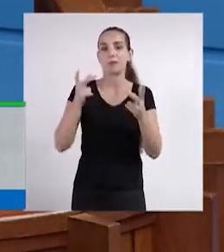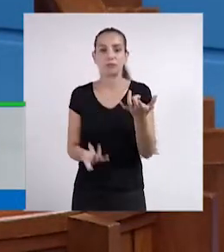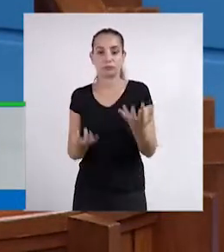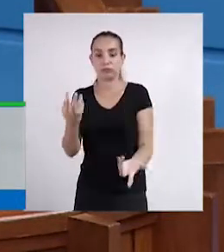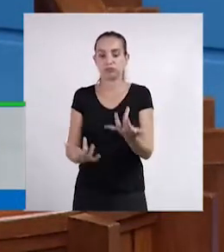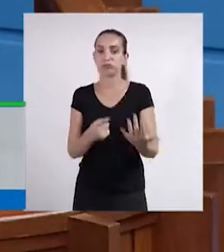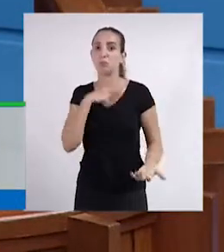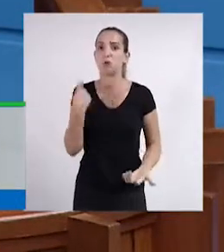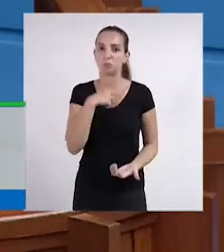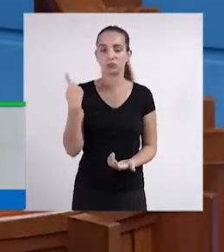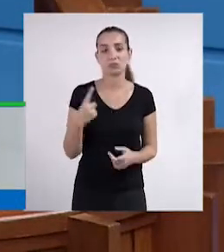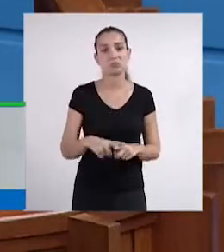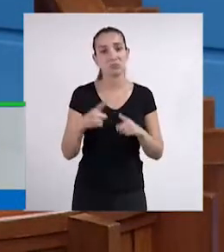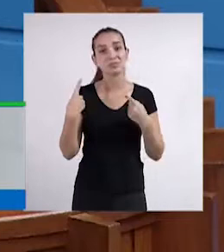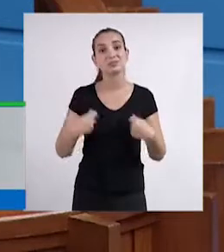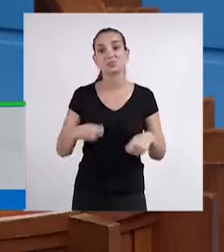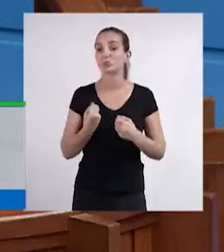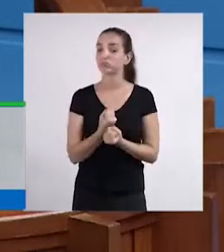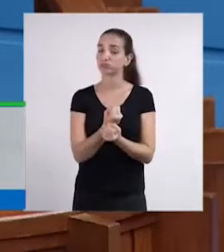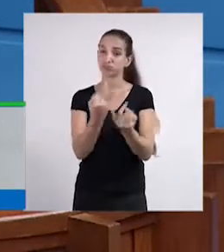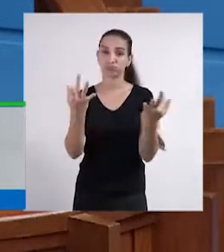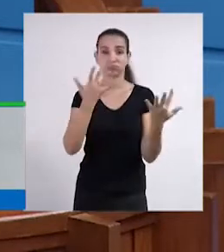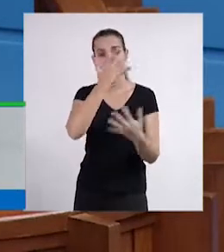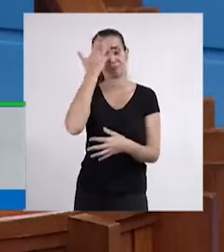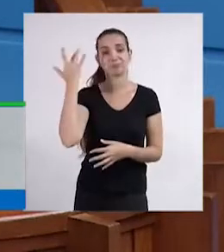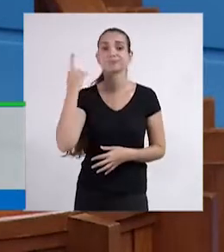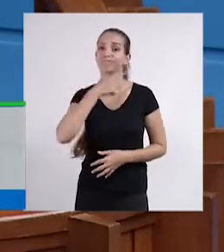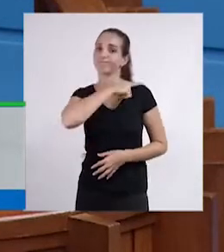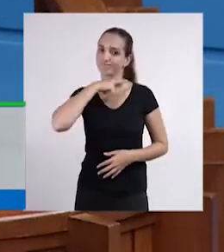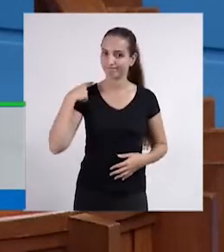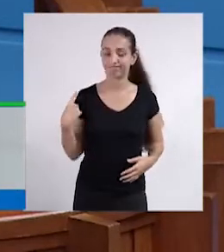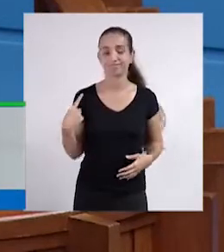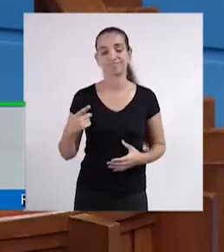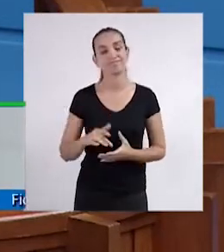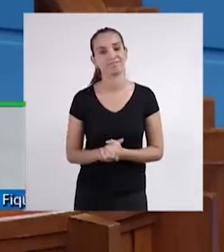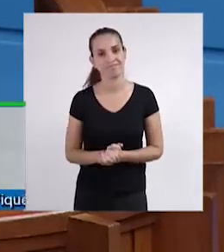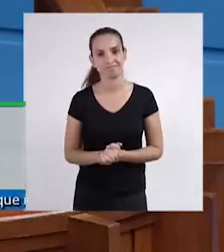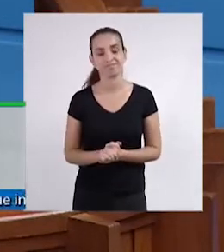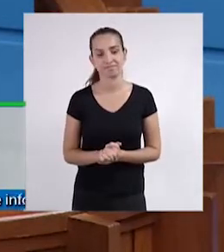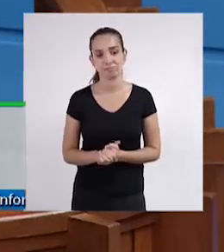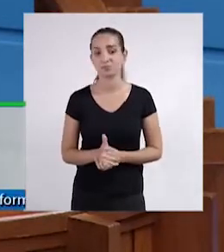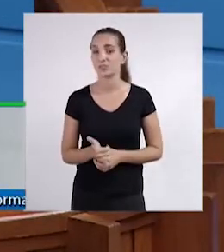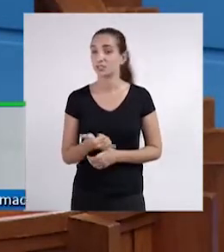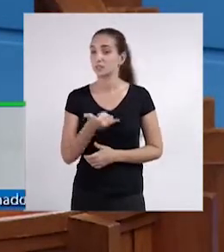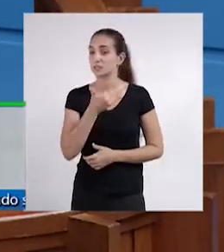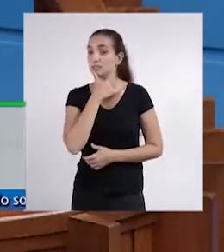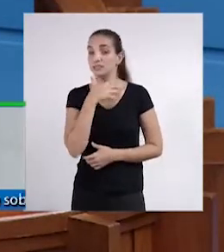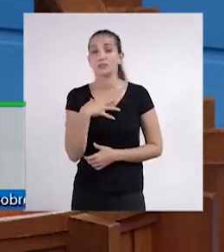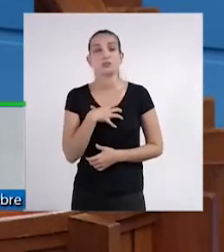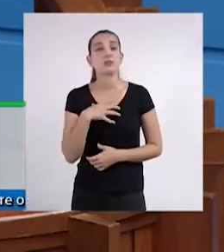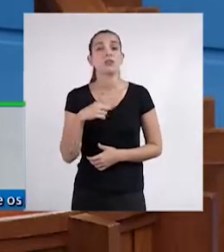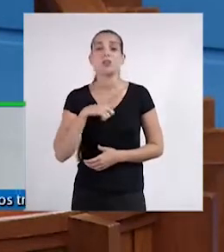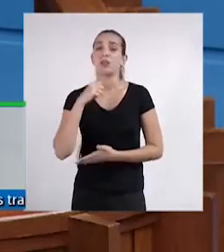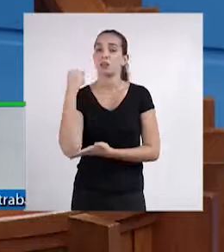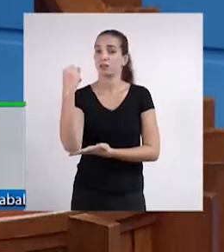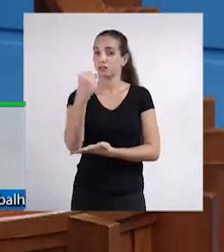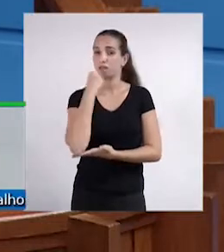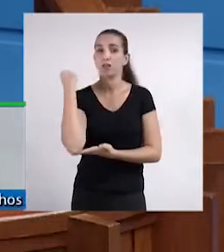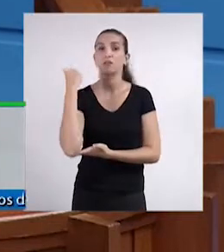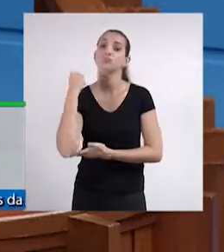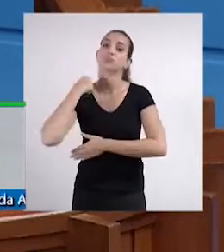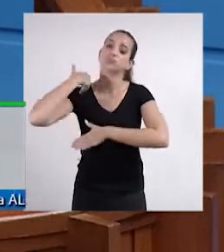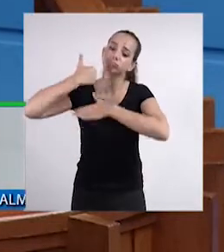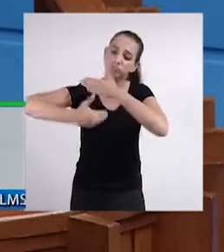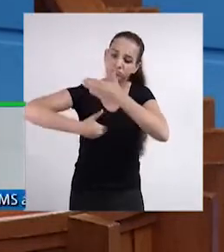várias pessoas perdessem sua vida para que isso ocorresse. E, infelizmente, as tragédias se sucedem